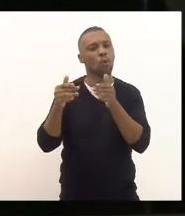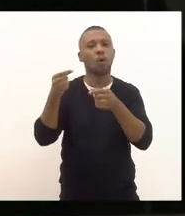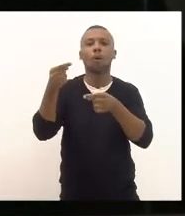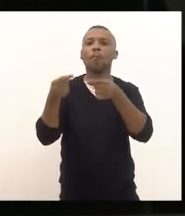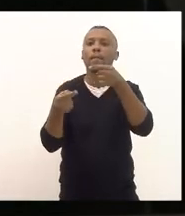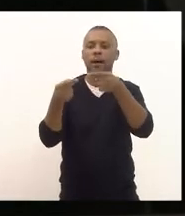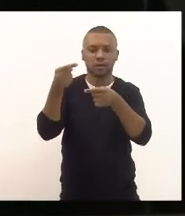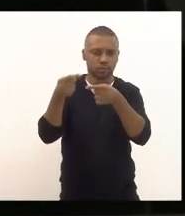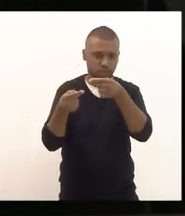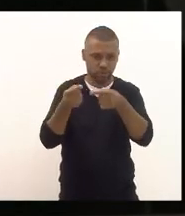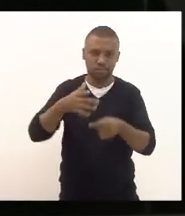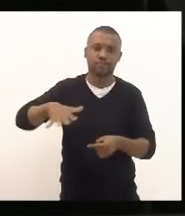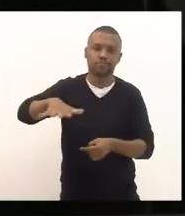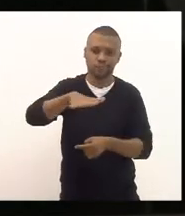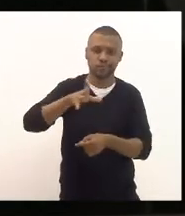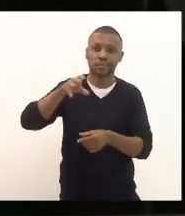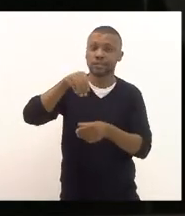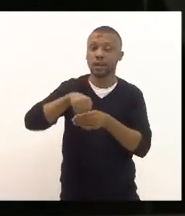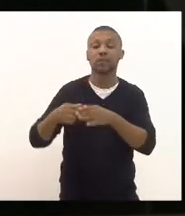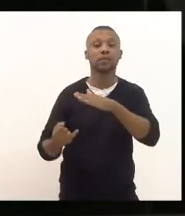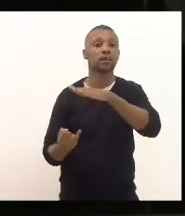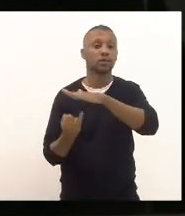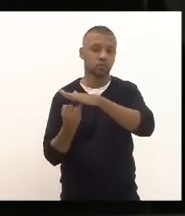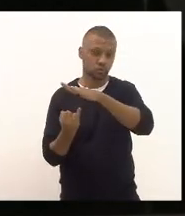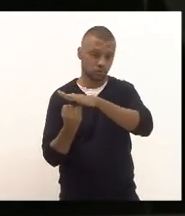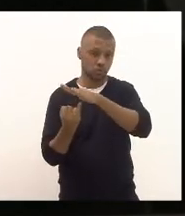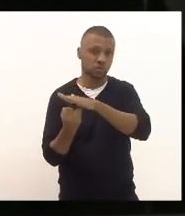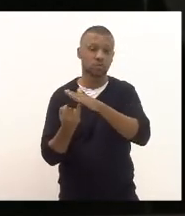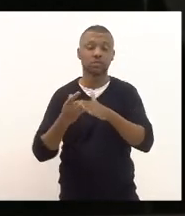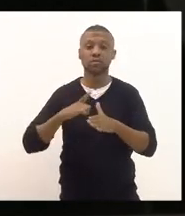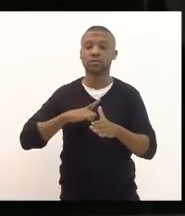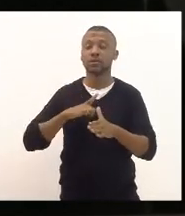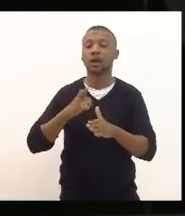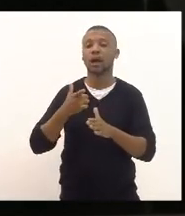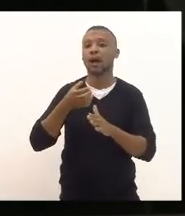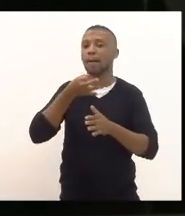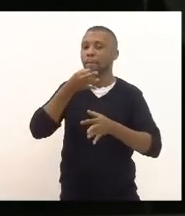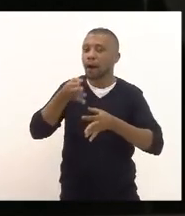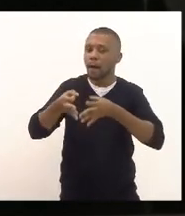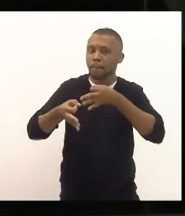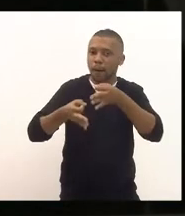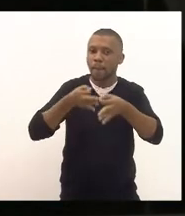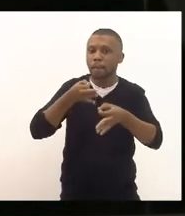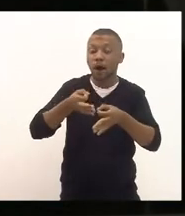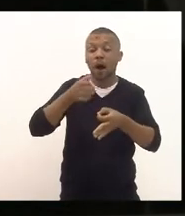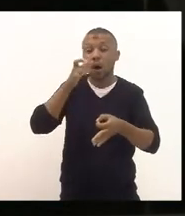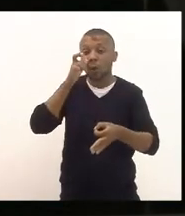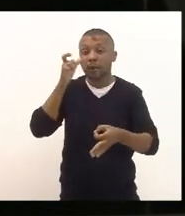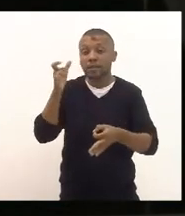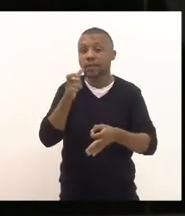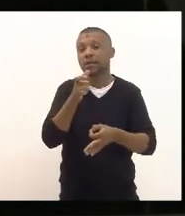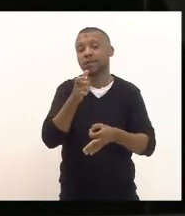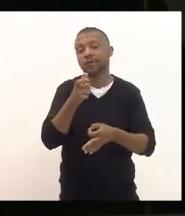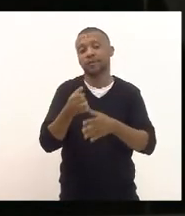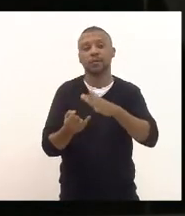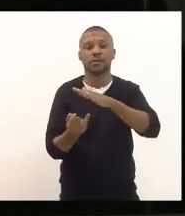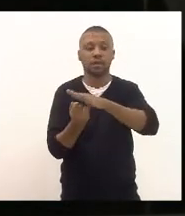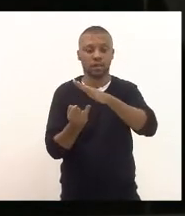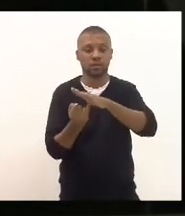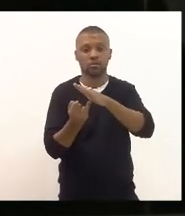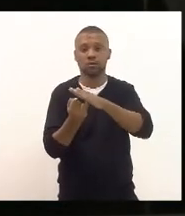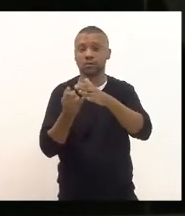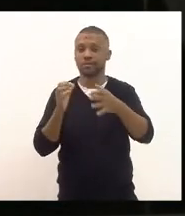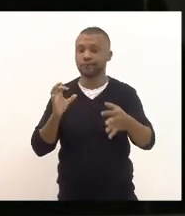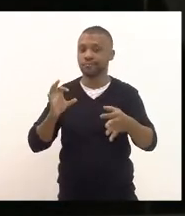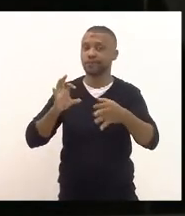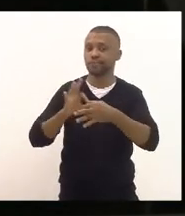debatido dentro da instituição tinha colhido né os interesses da instituição como